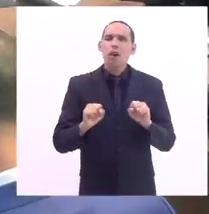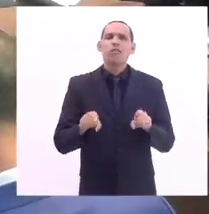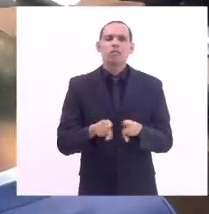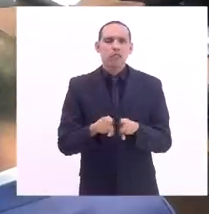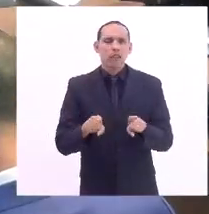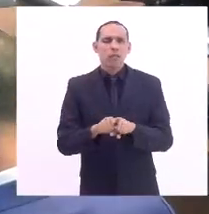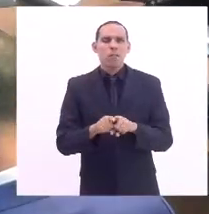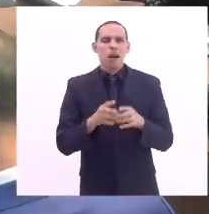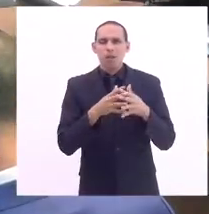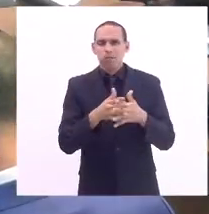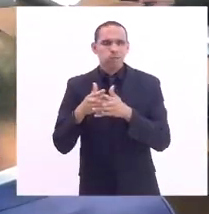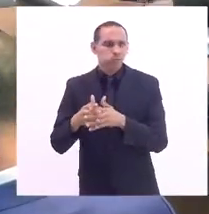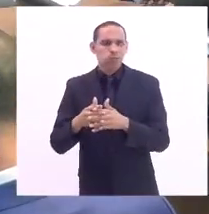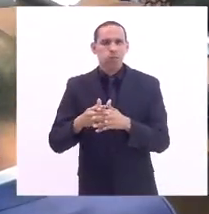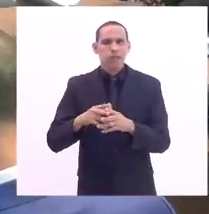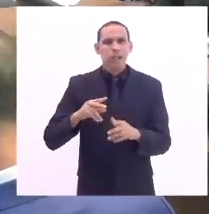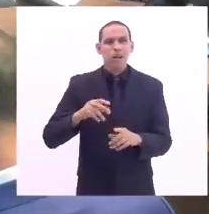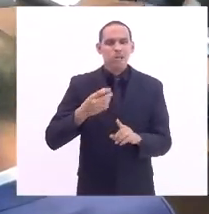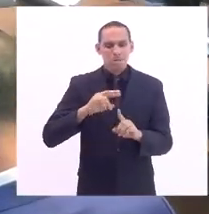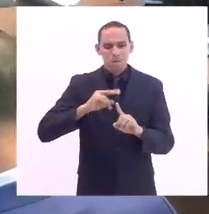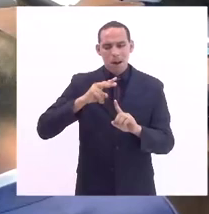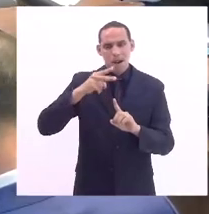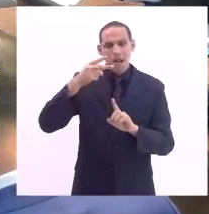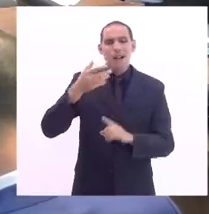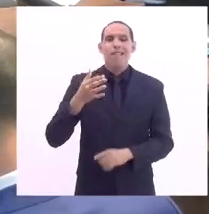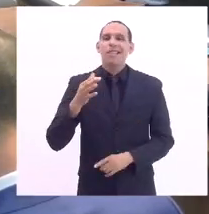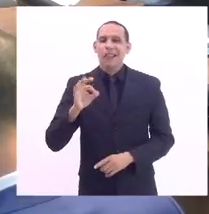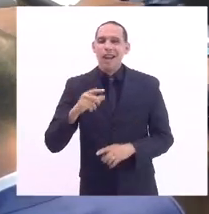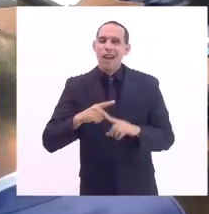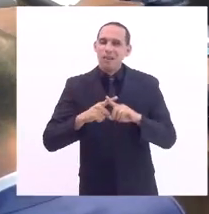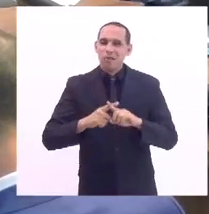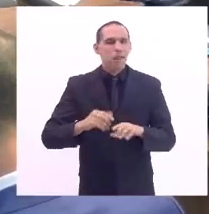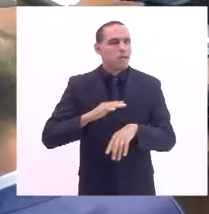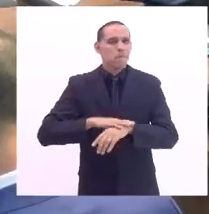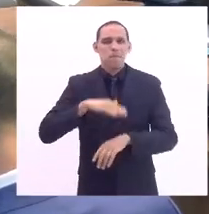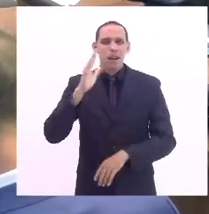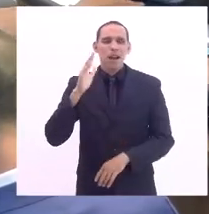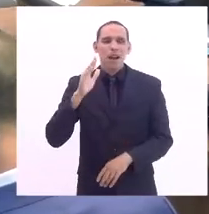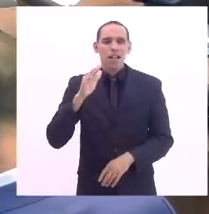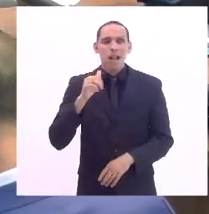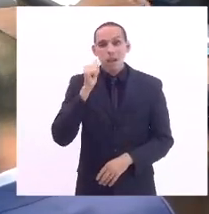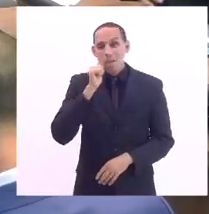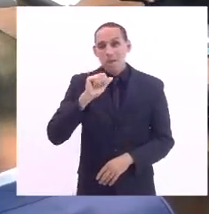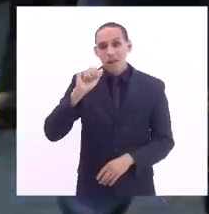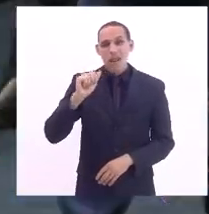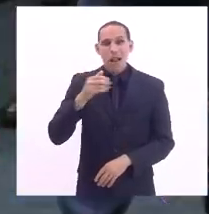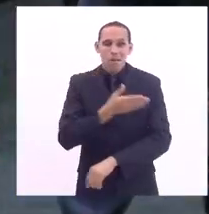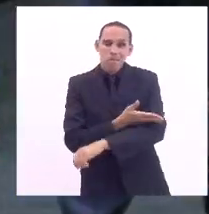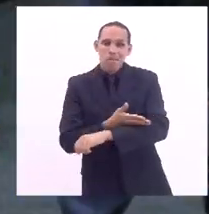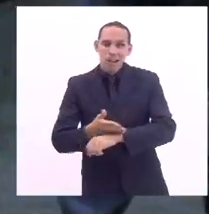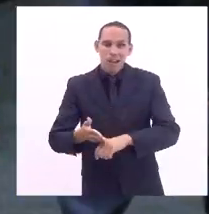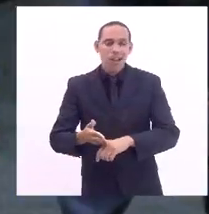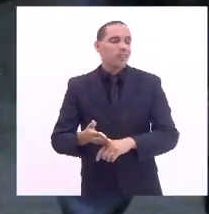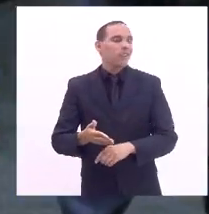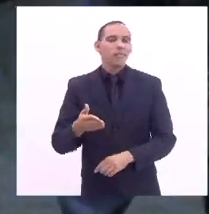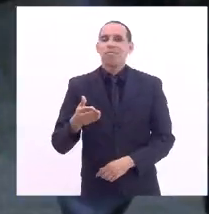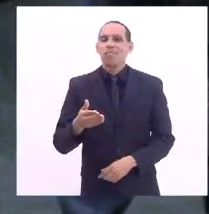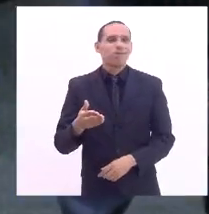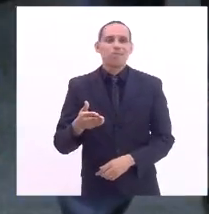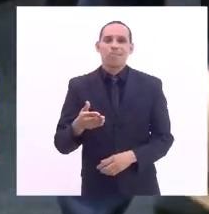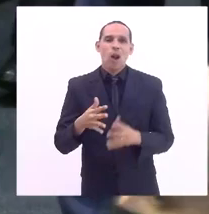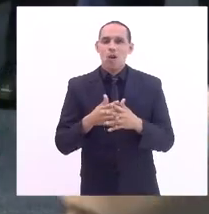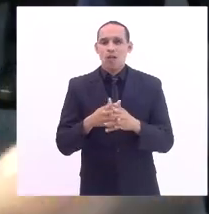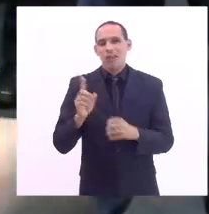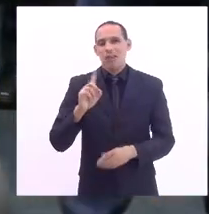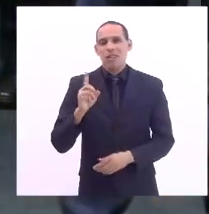mais confundidas pela tecnologia de reconhecimento facial que mulheres brancas. A imprecisão da tecnologia